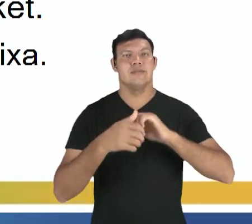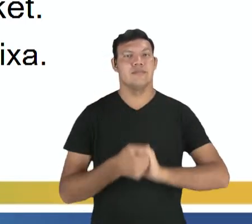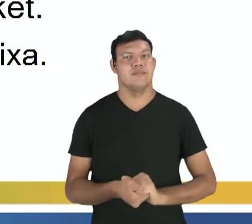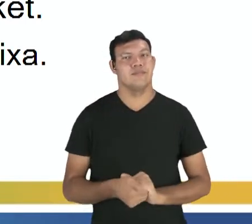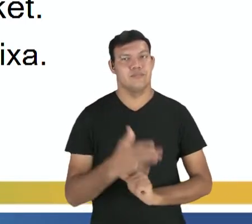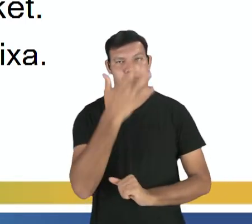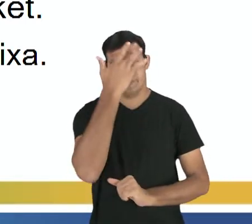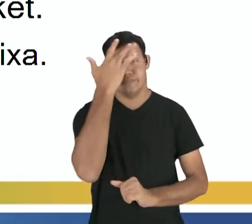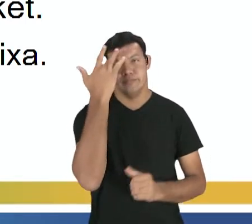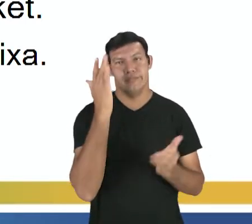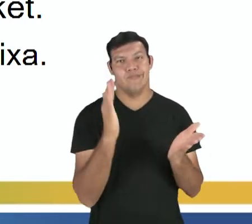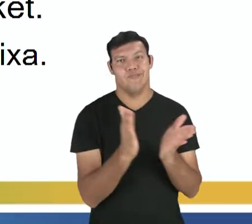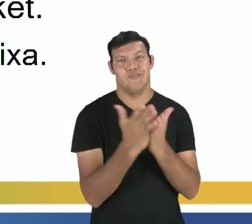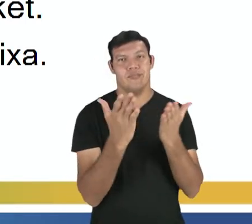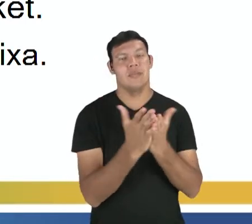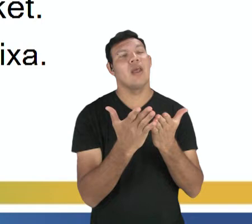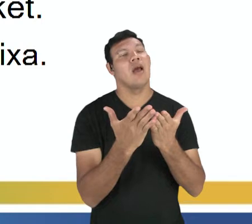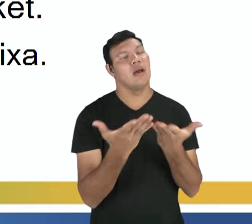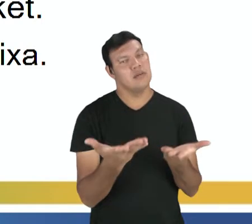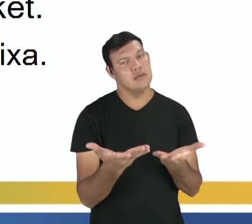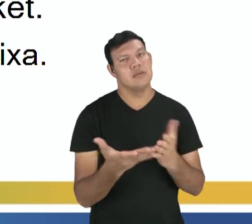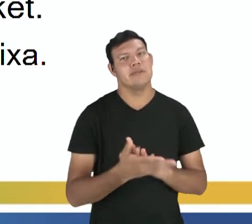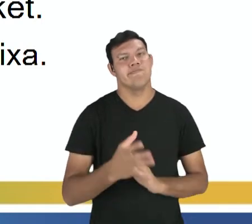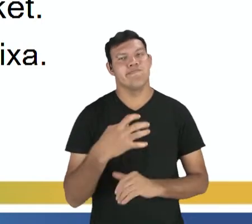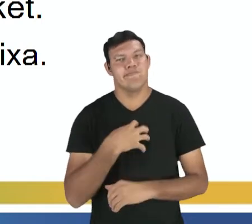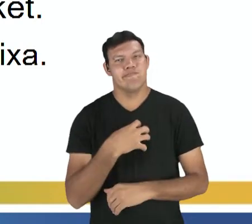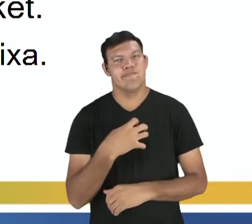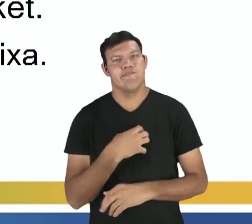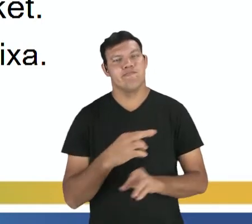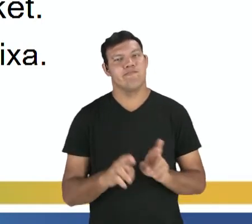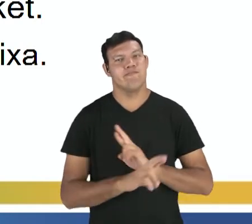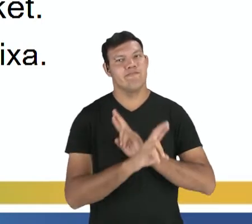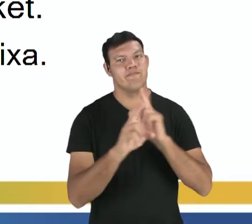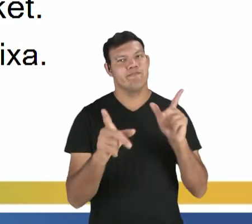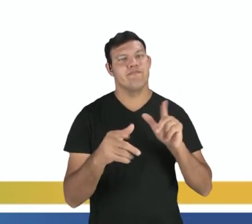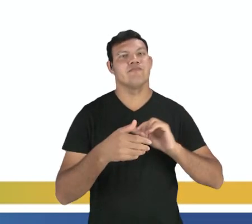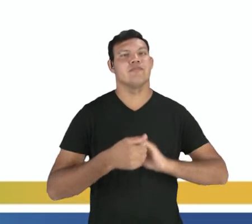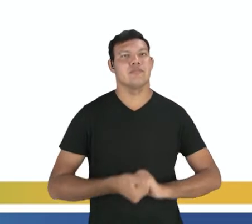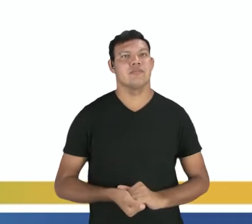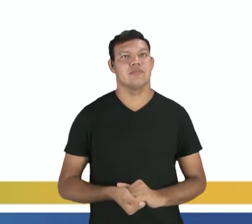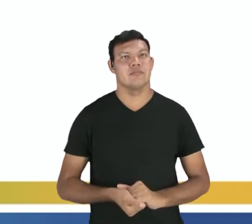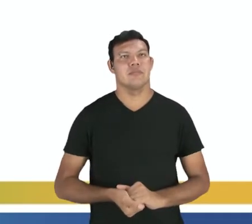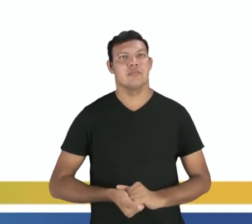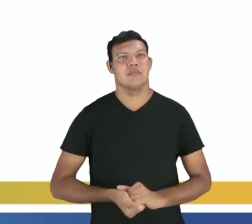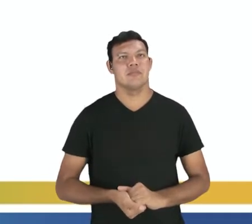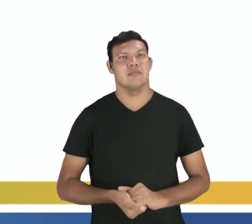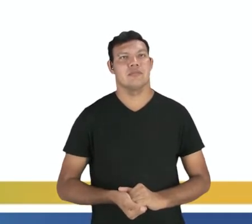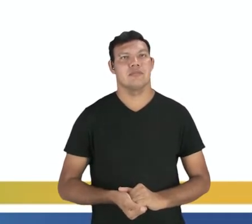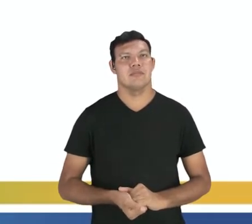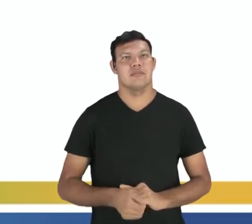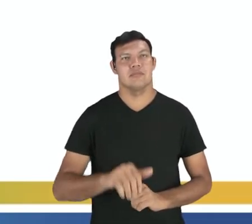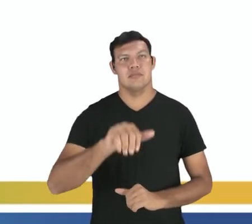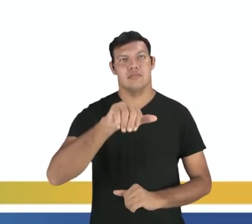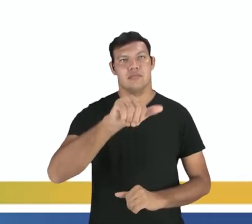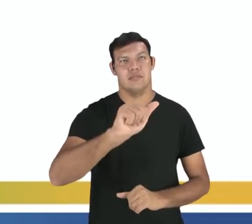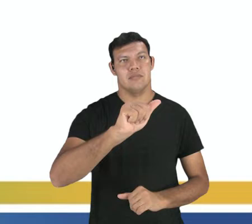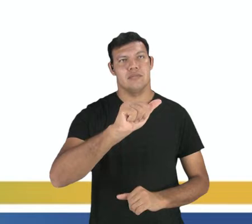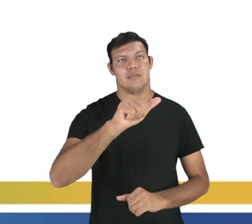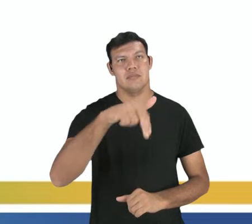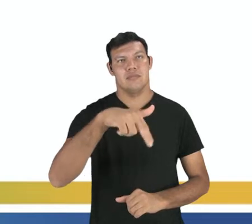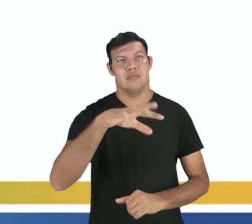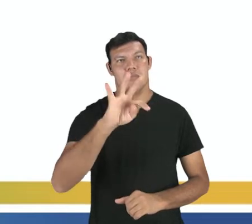pobre. E aí, com o uso do eufemismo, dá-se essa suavizada. Temos também a